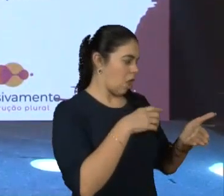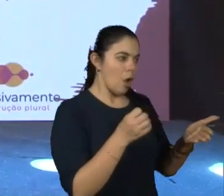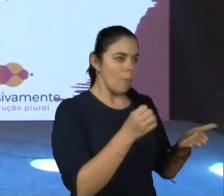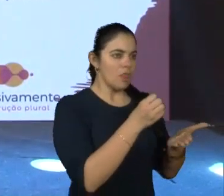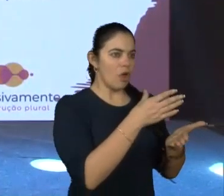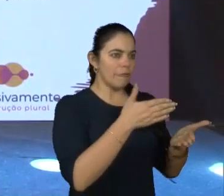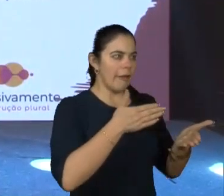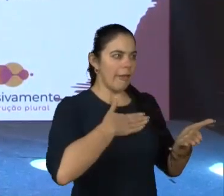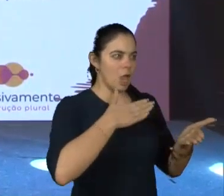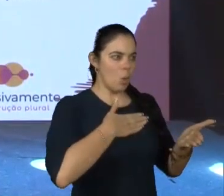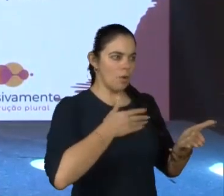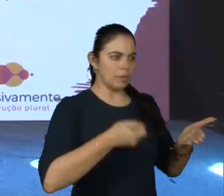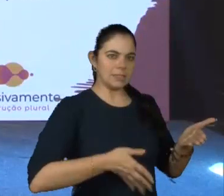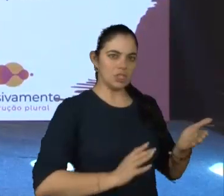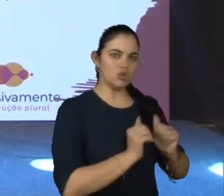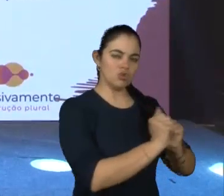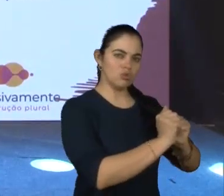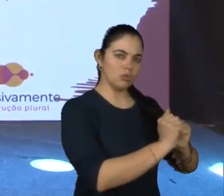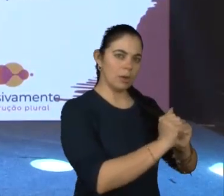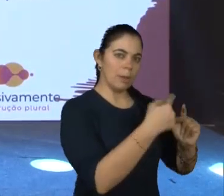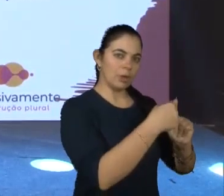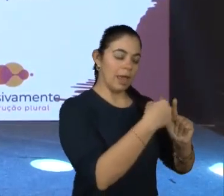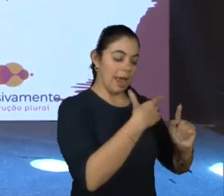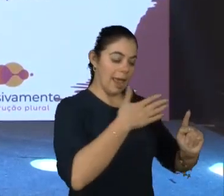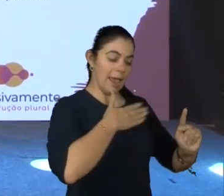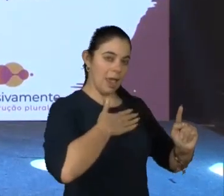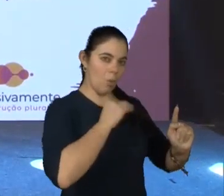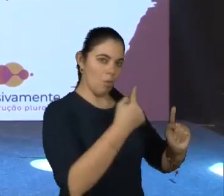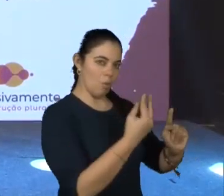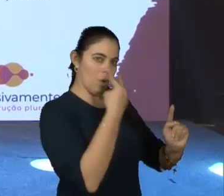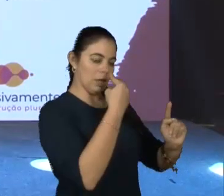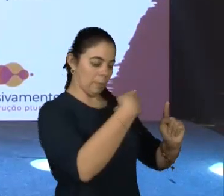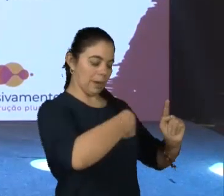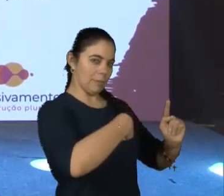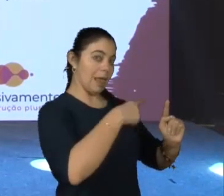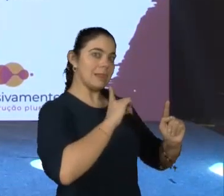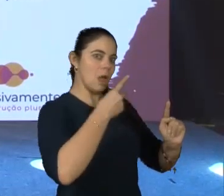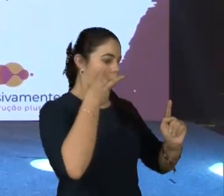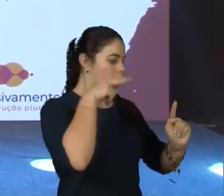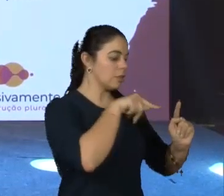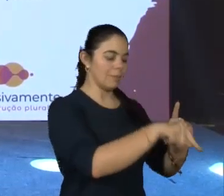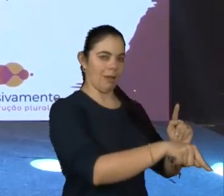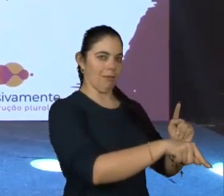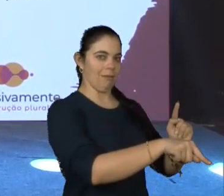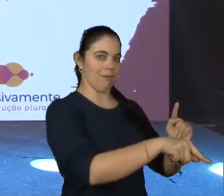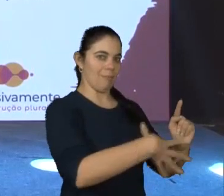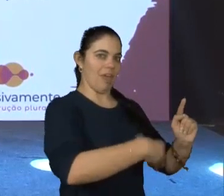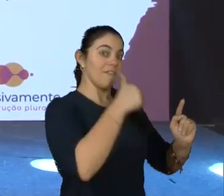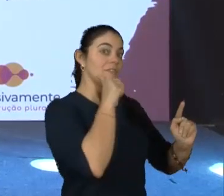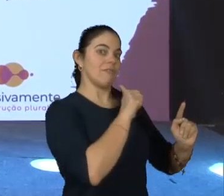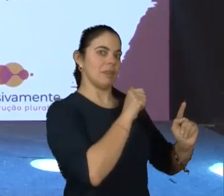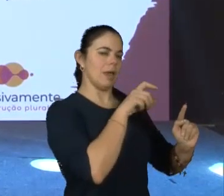que estava nascendo. E é muito mais sobre mim do que sobre ela. E aí,